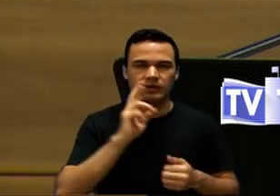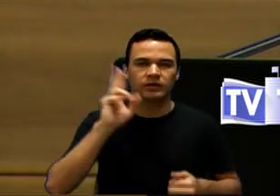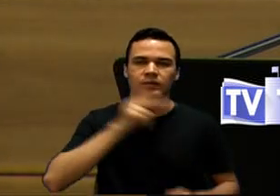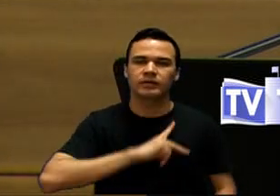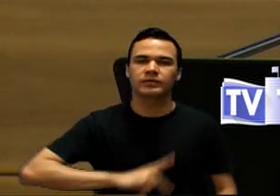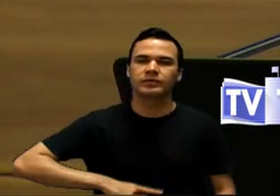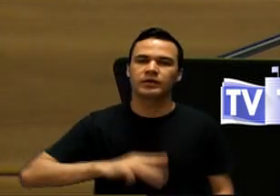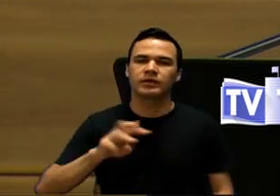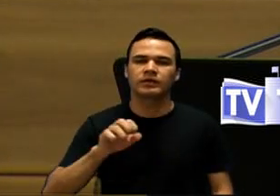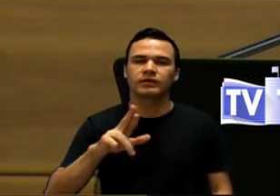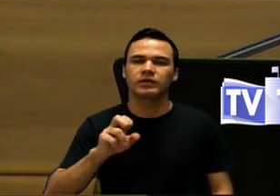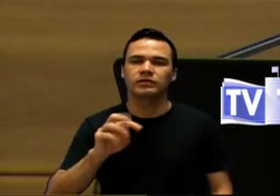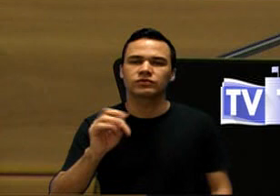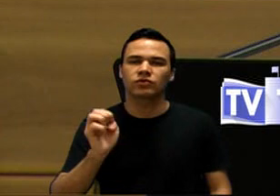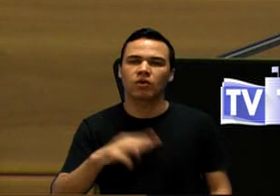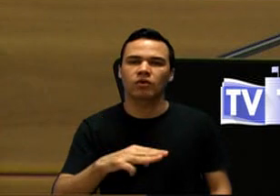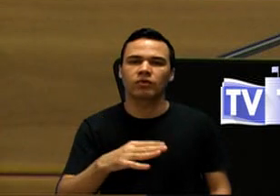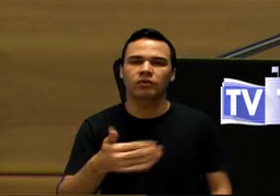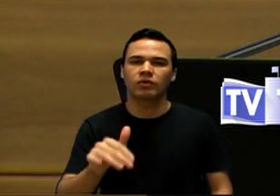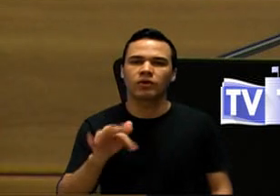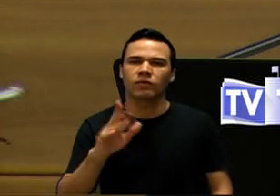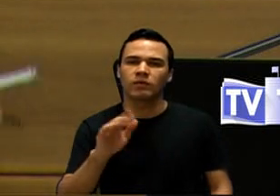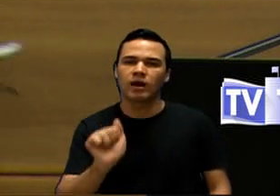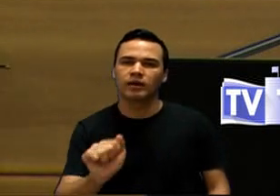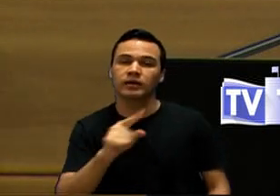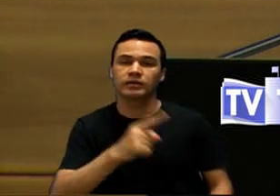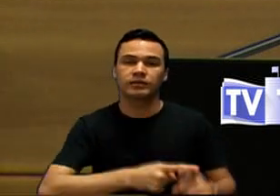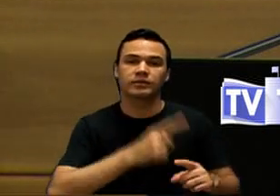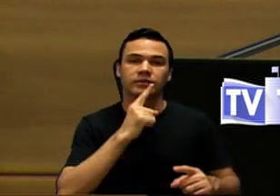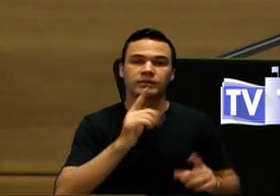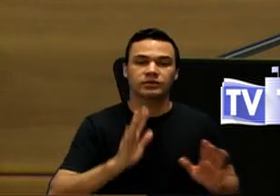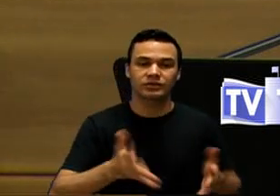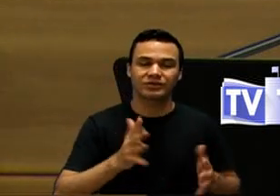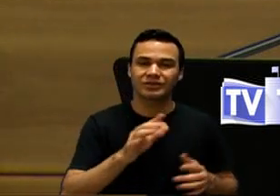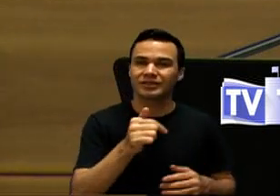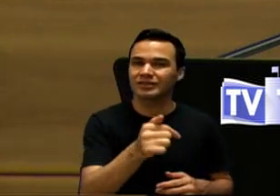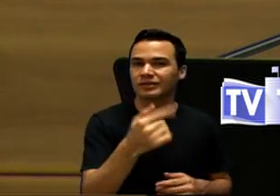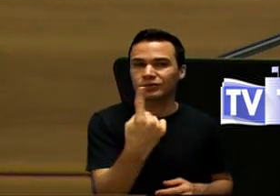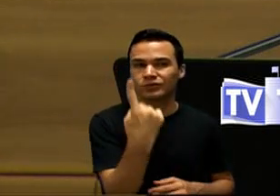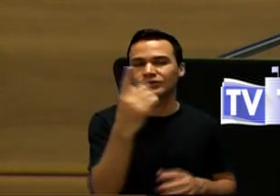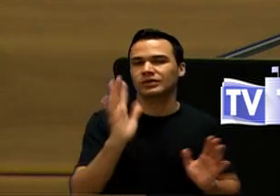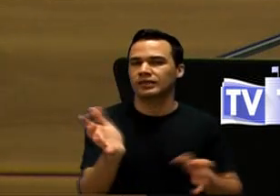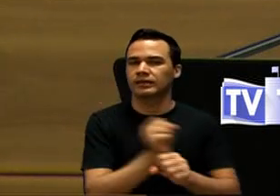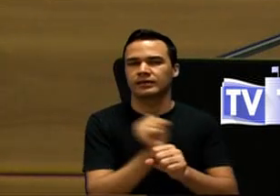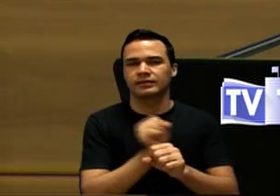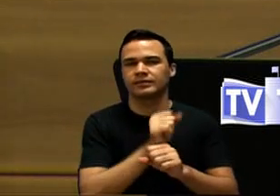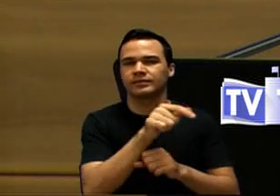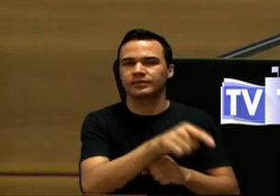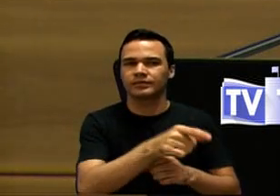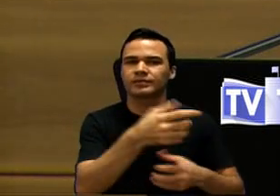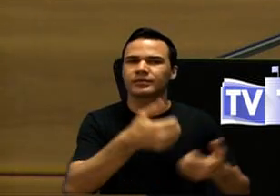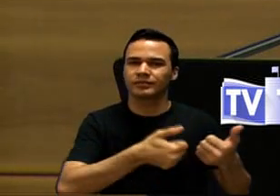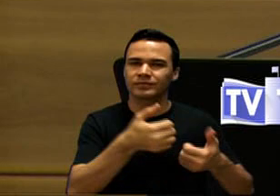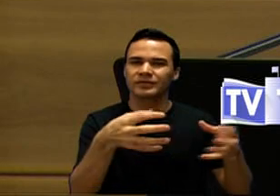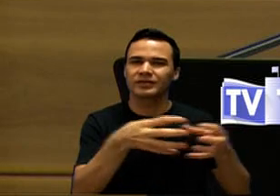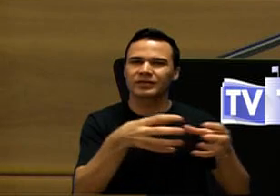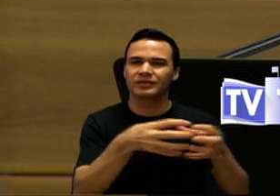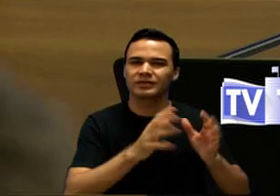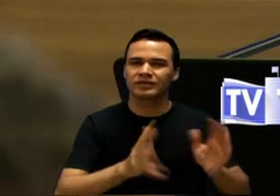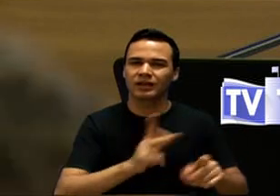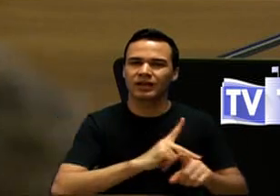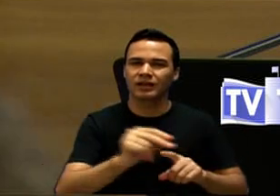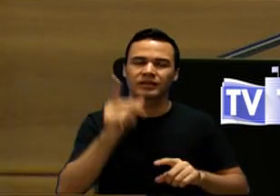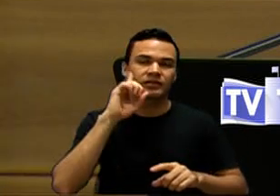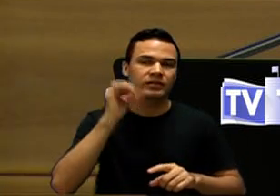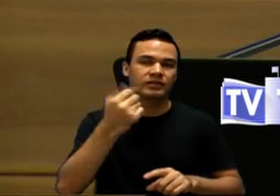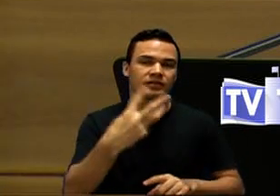presidente Everton Fubá Domingos de Oliveira, celebrando o 71º ano de fundação desse clube vencedor, no dia